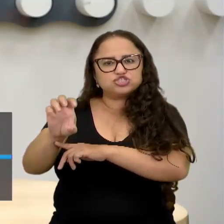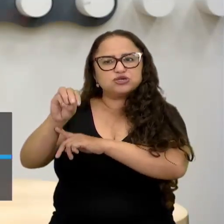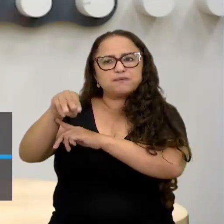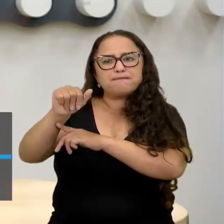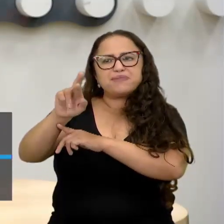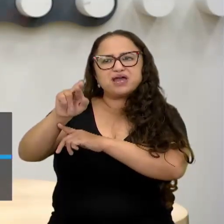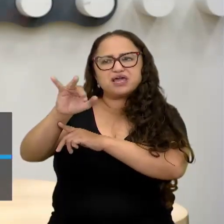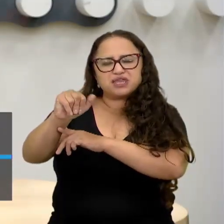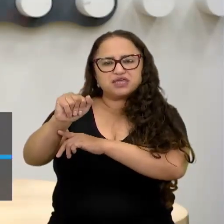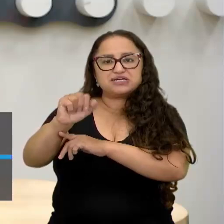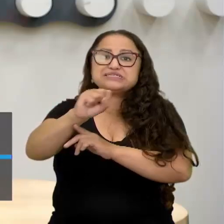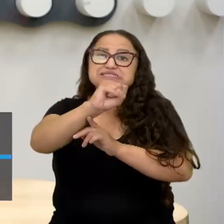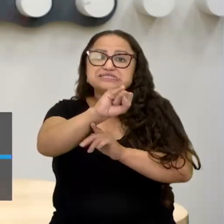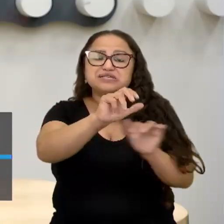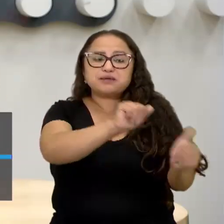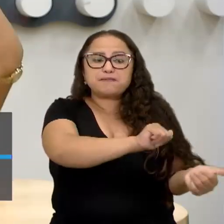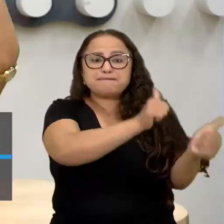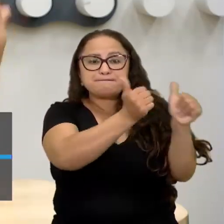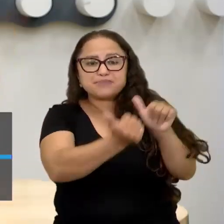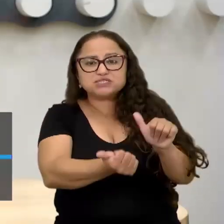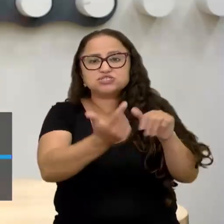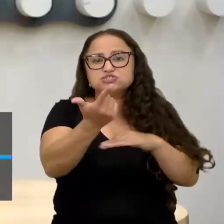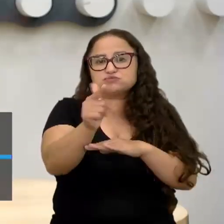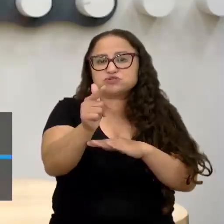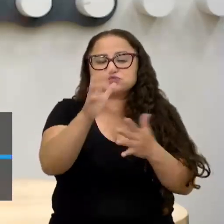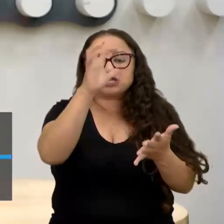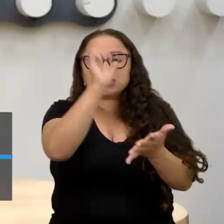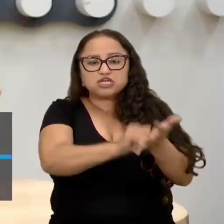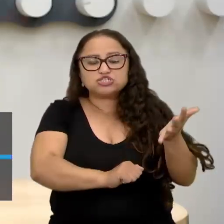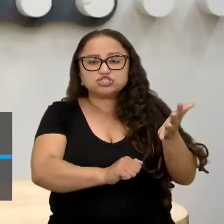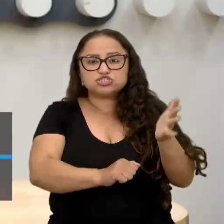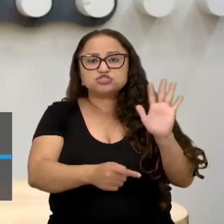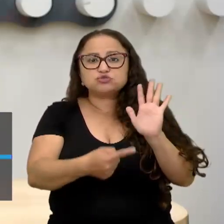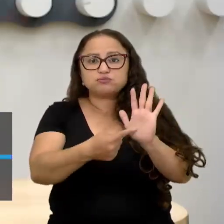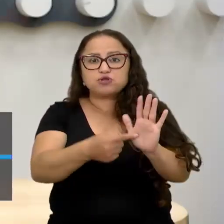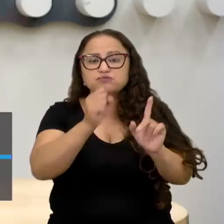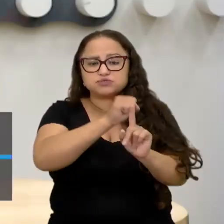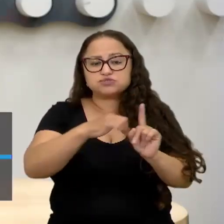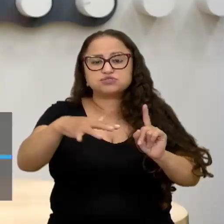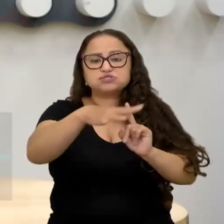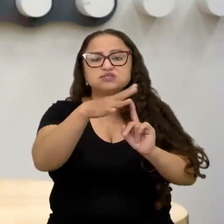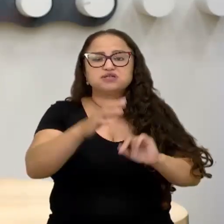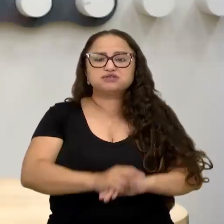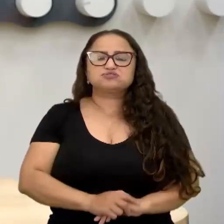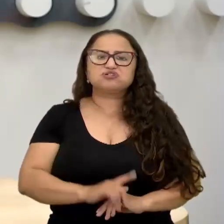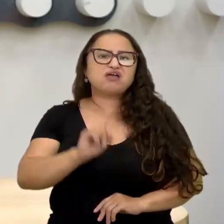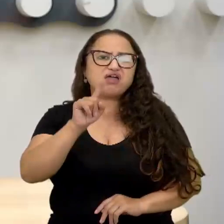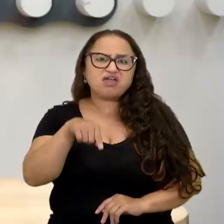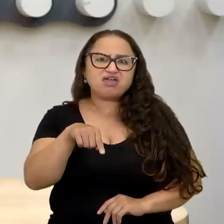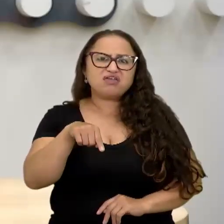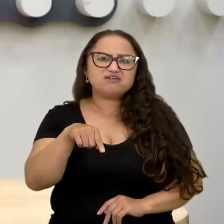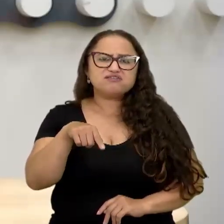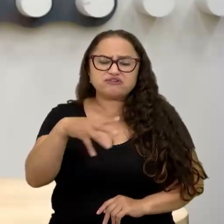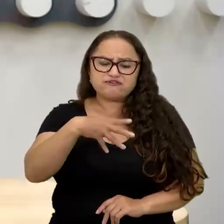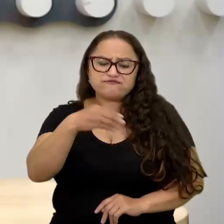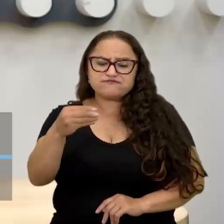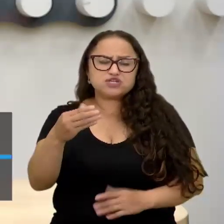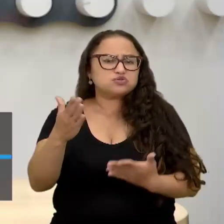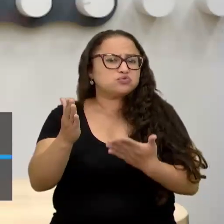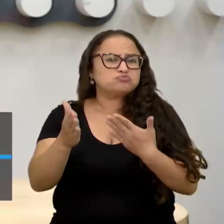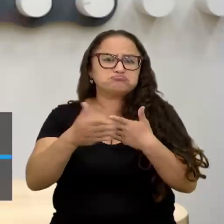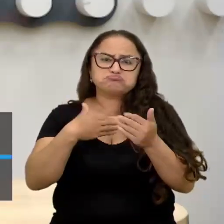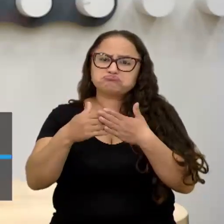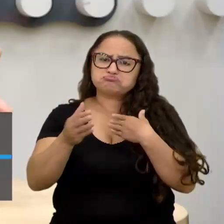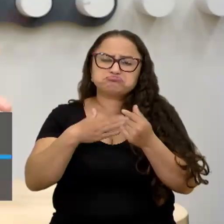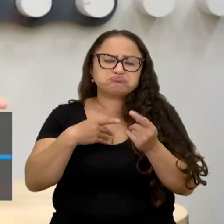ele não teve o batismo de Pia, que na verdade o registro reconhecido pela sociedade, ele é filho da Maria, ele é qualquer coisa,